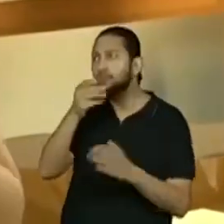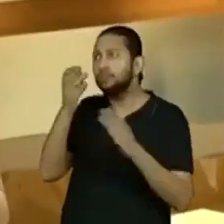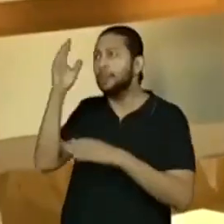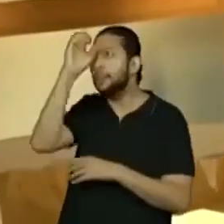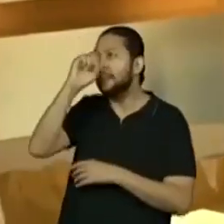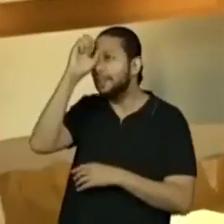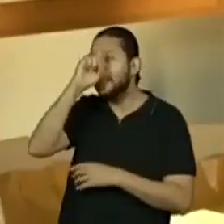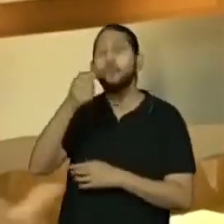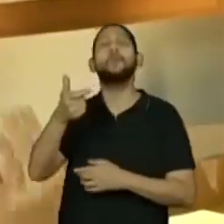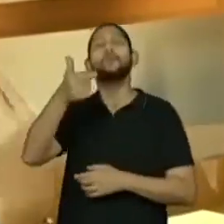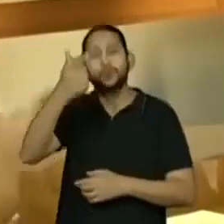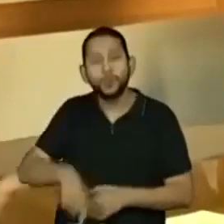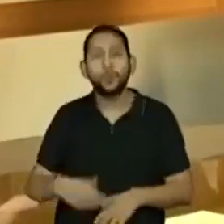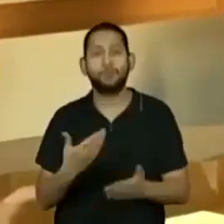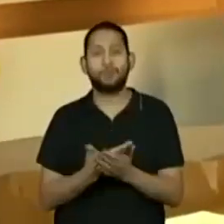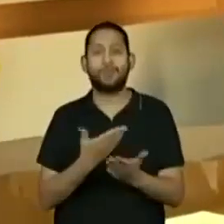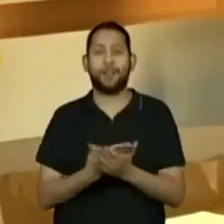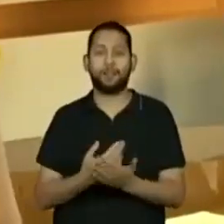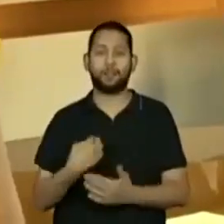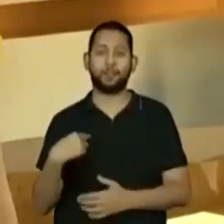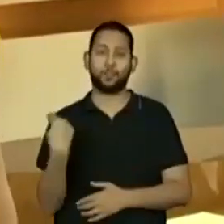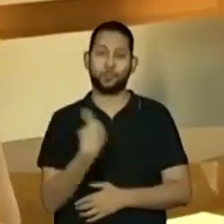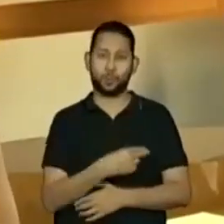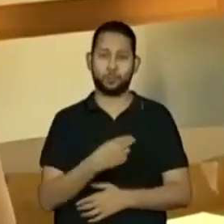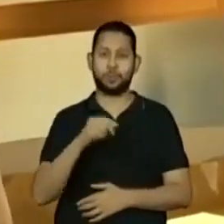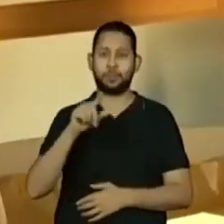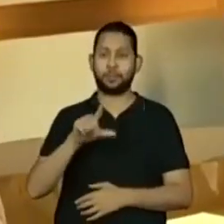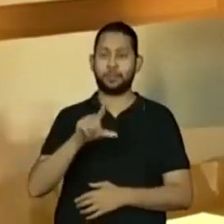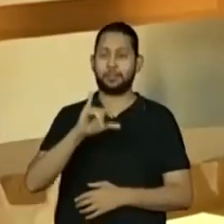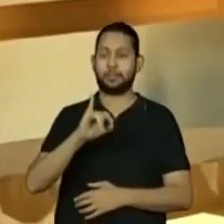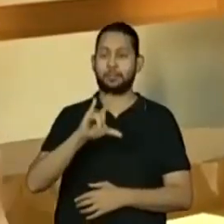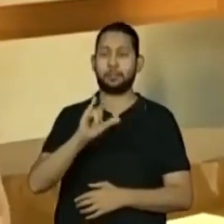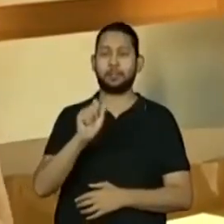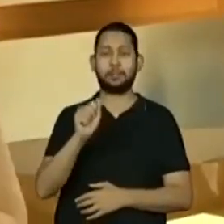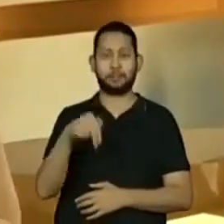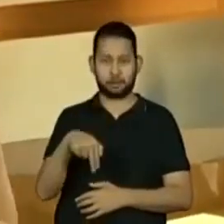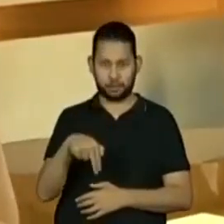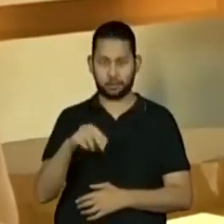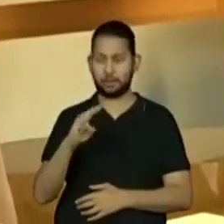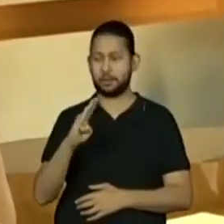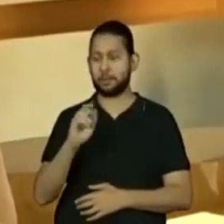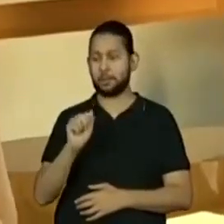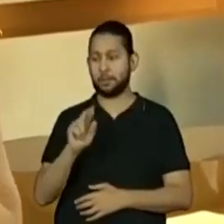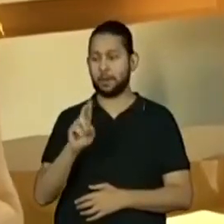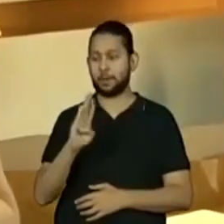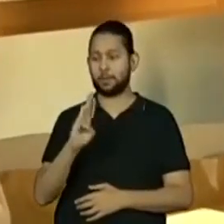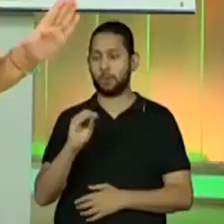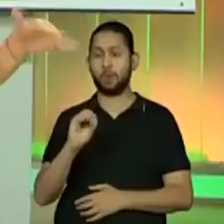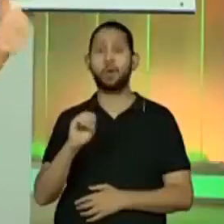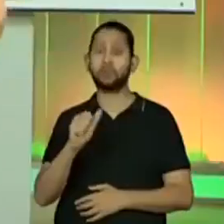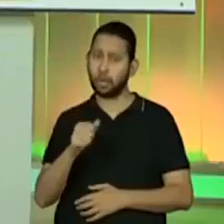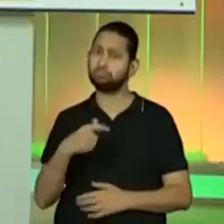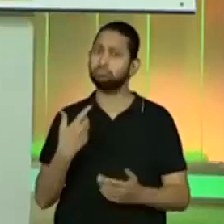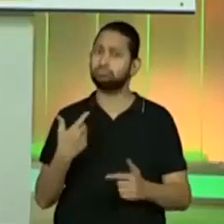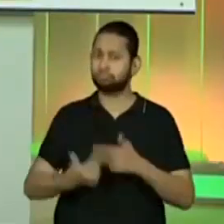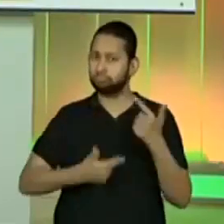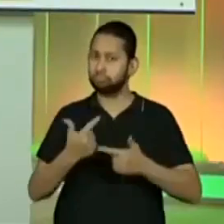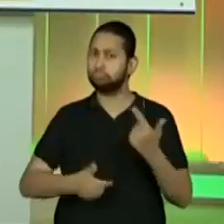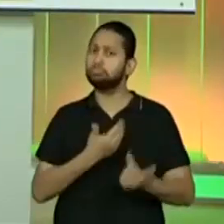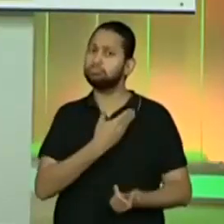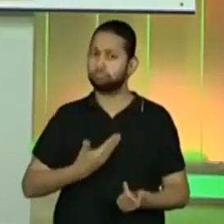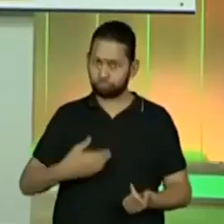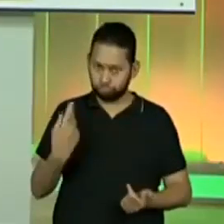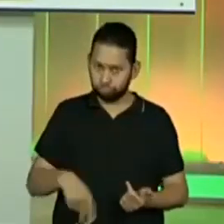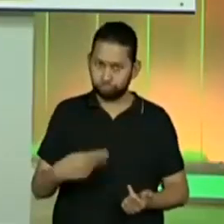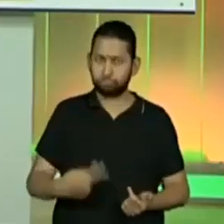é? Aí super animado, eu sou a professora Lilian Barbosa, professora da rede pública também. Deixo aqui, né, um